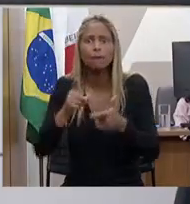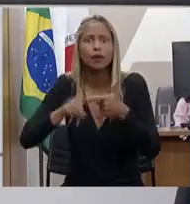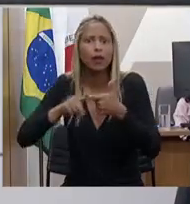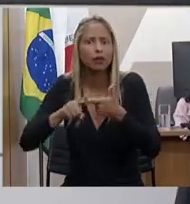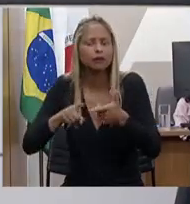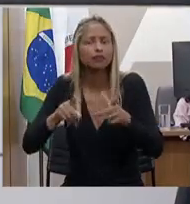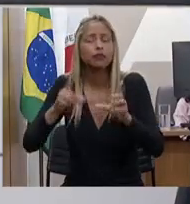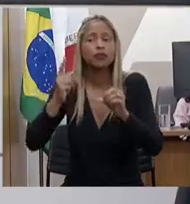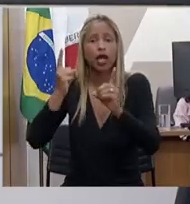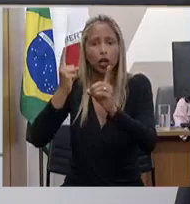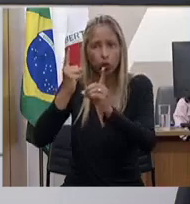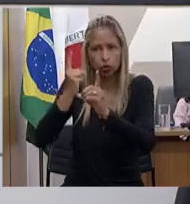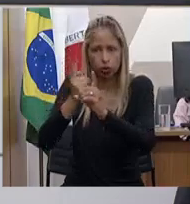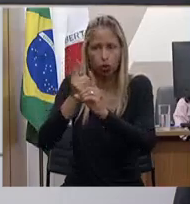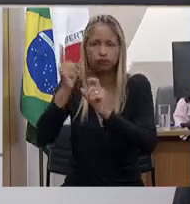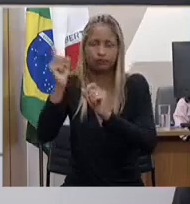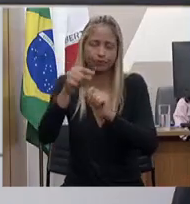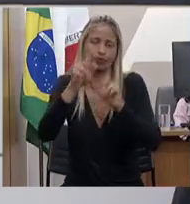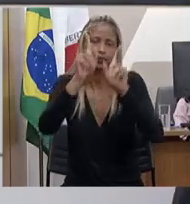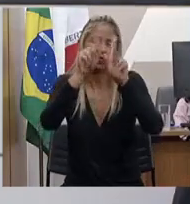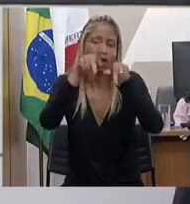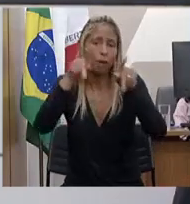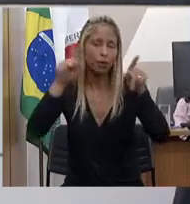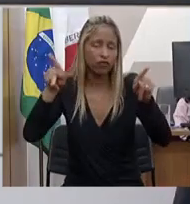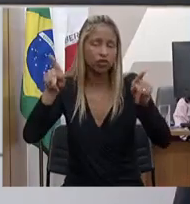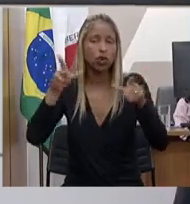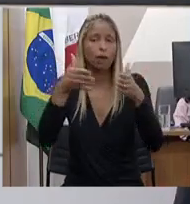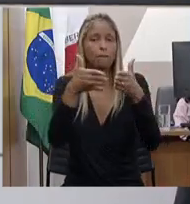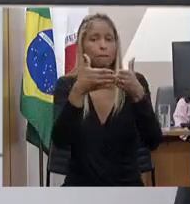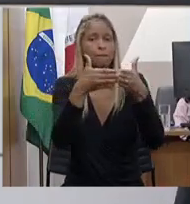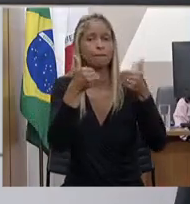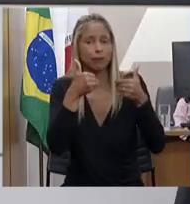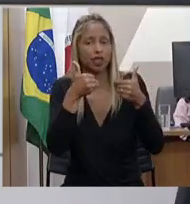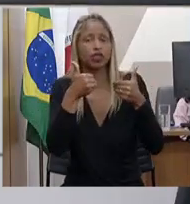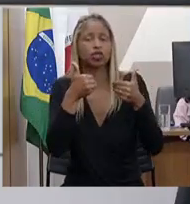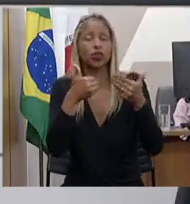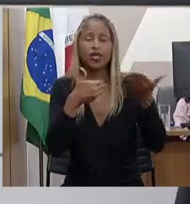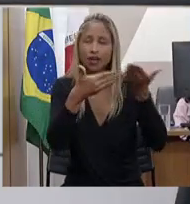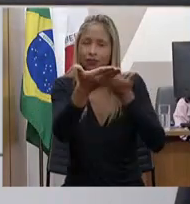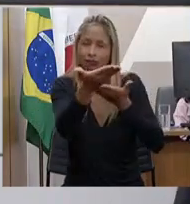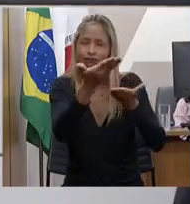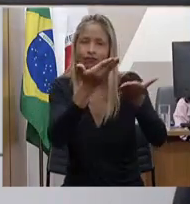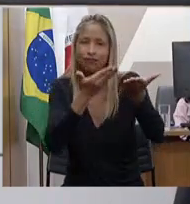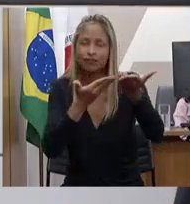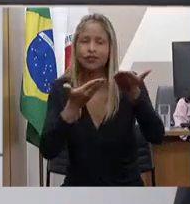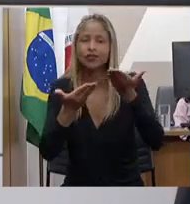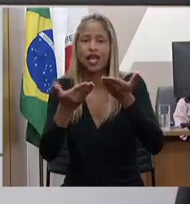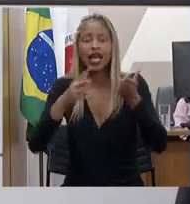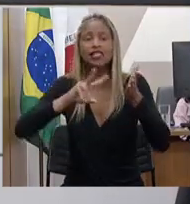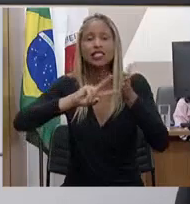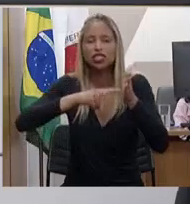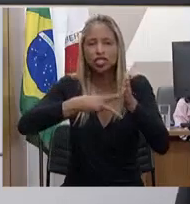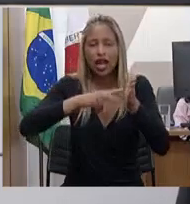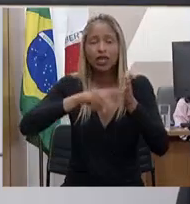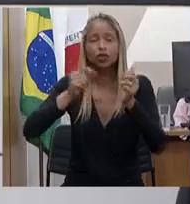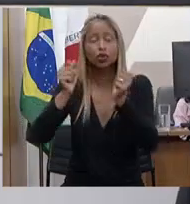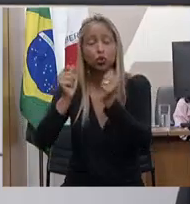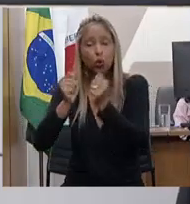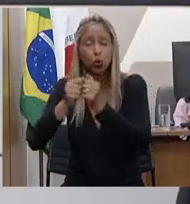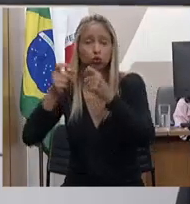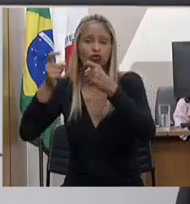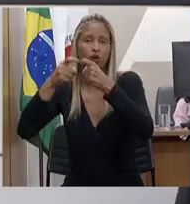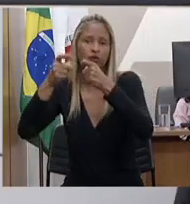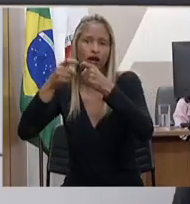Cabana esse encontro o professor da época da FMG sugeriu que a gente fizesse um intercâmbio entre o sindireto e a Faculdade de Medicina num processo